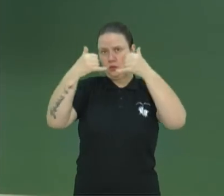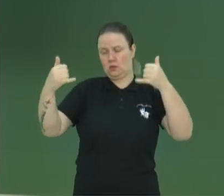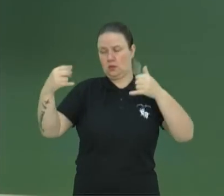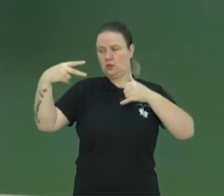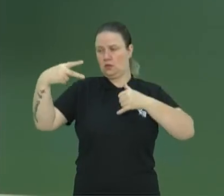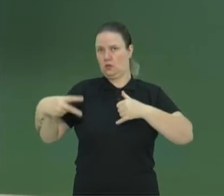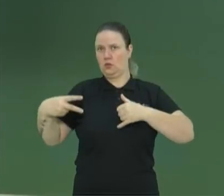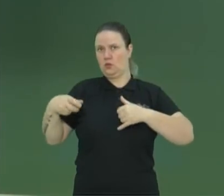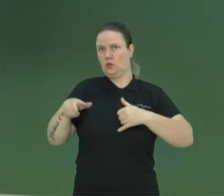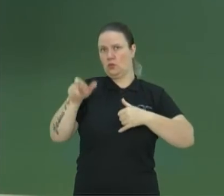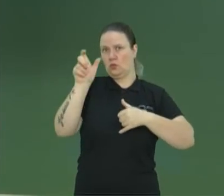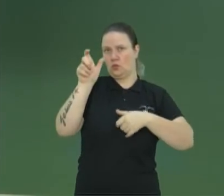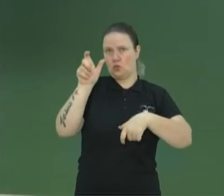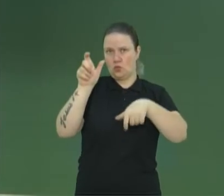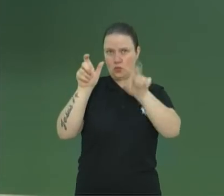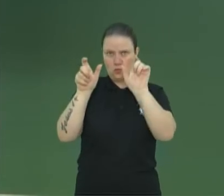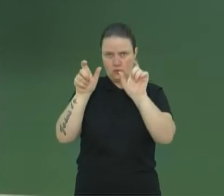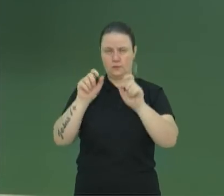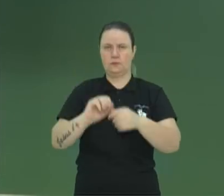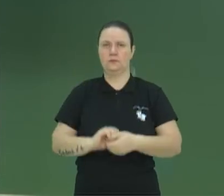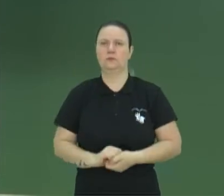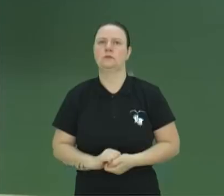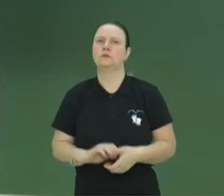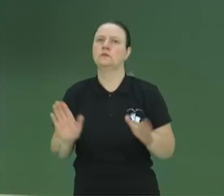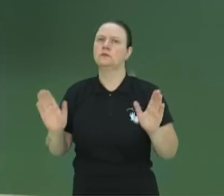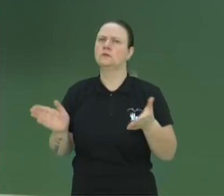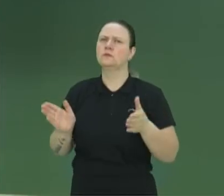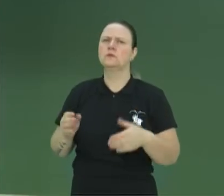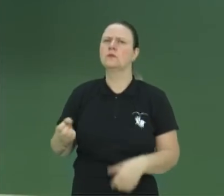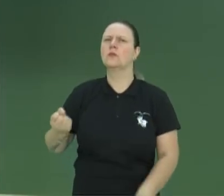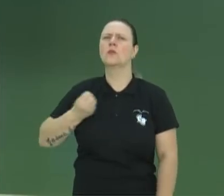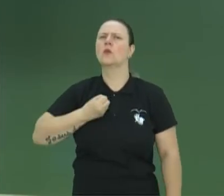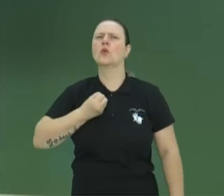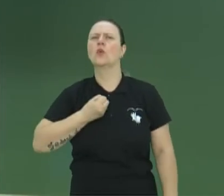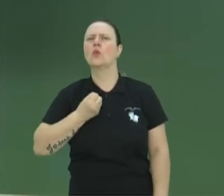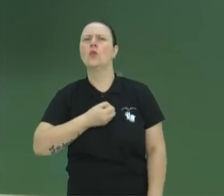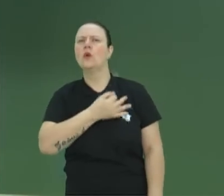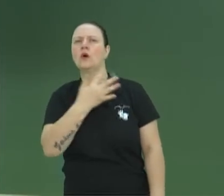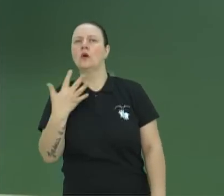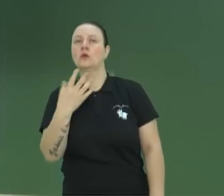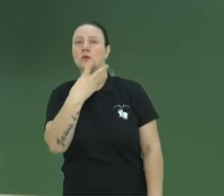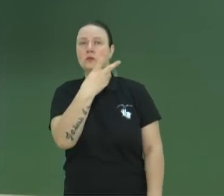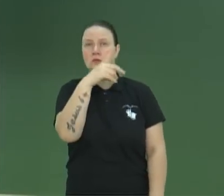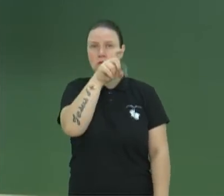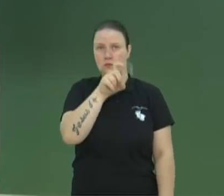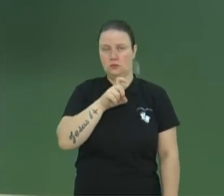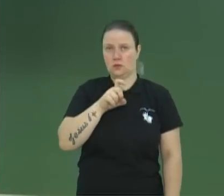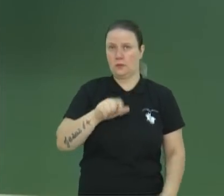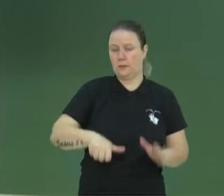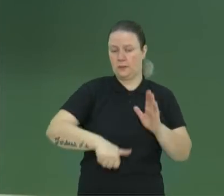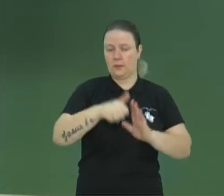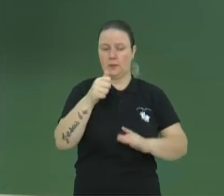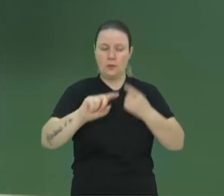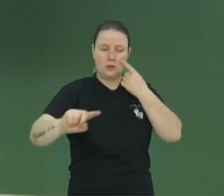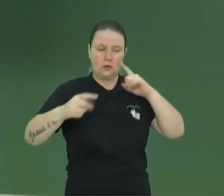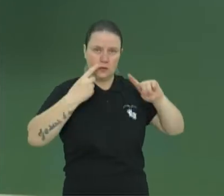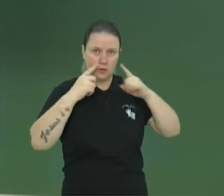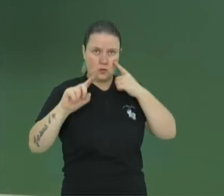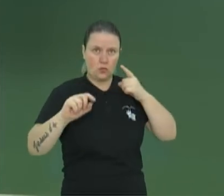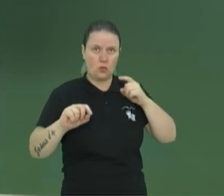O valor de 2x é, então eu preciso descobrir qual que é o valor de 2x. Então primeiro eu descubro o valor de x para